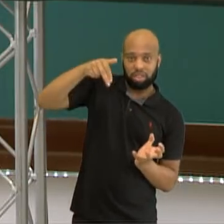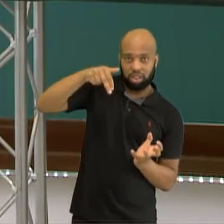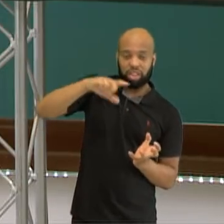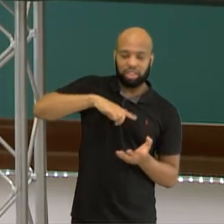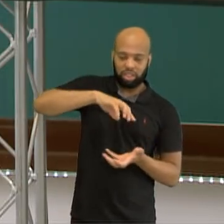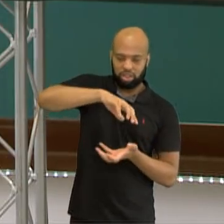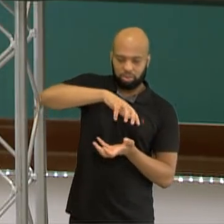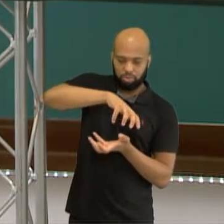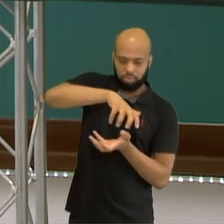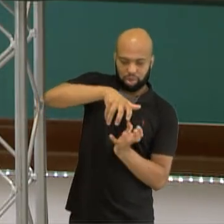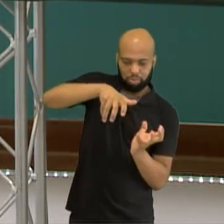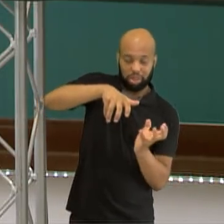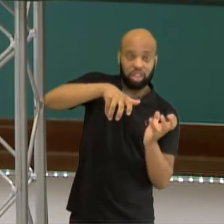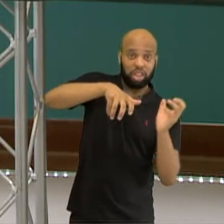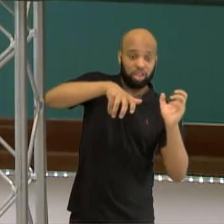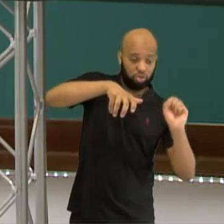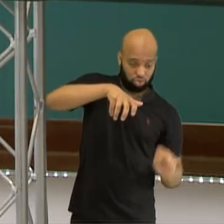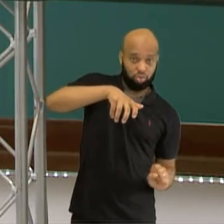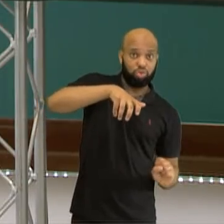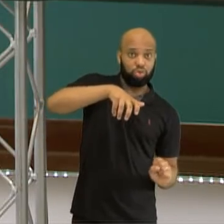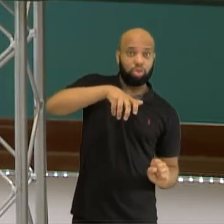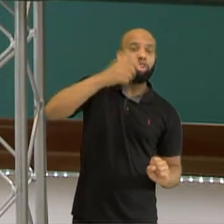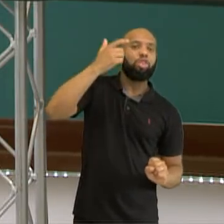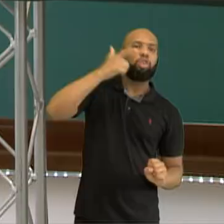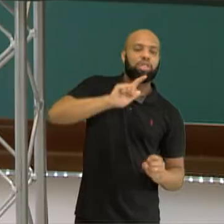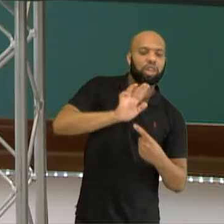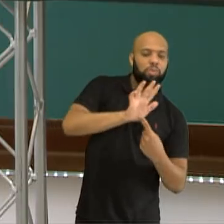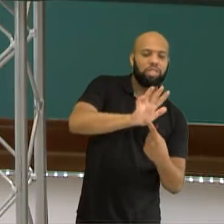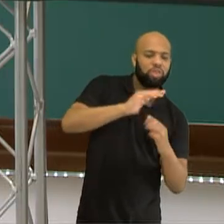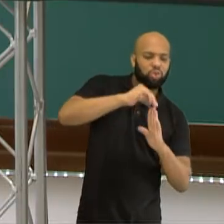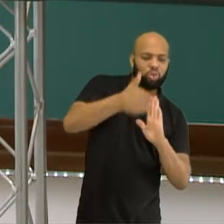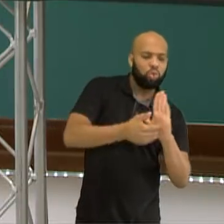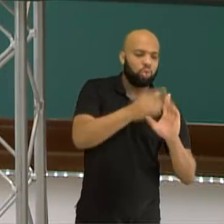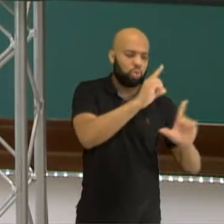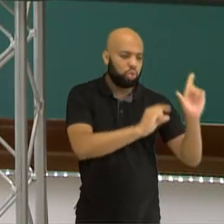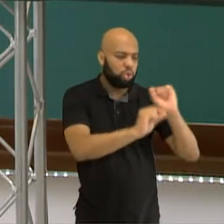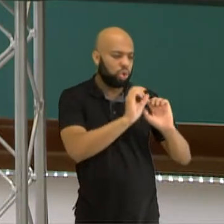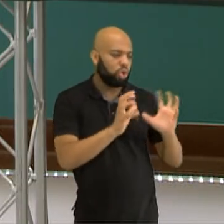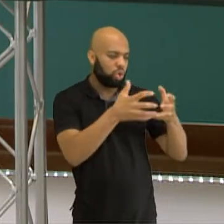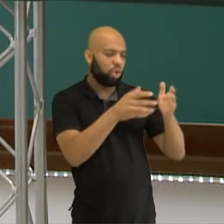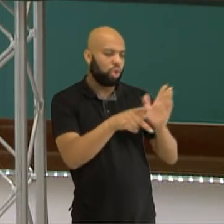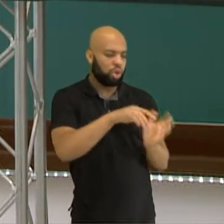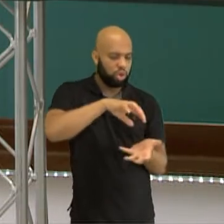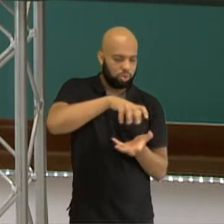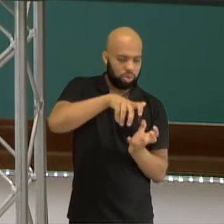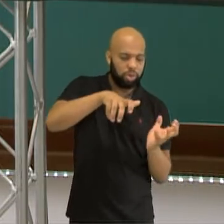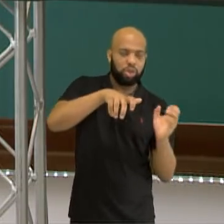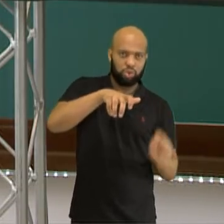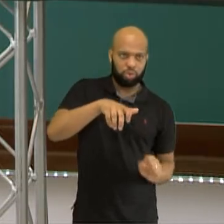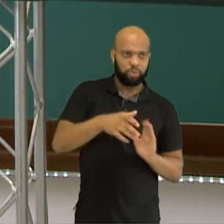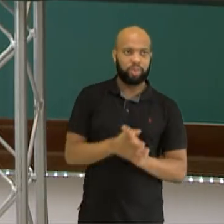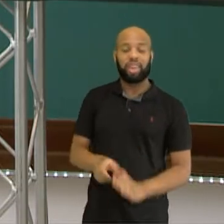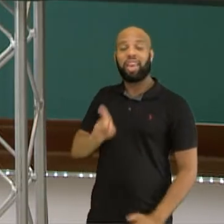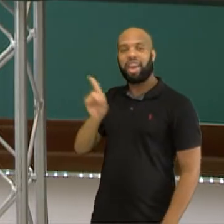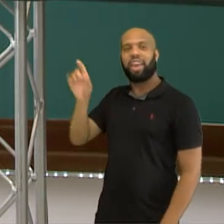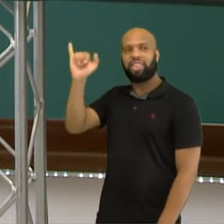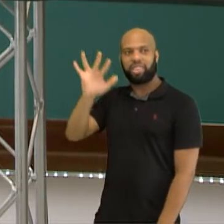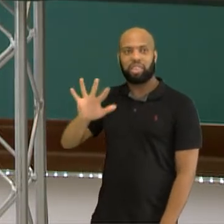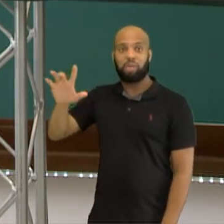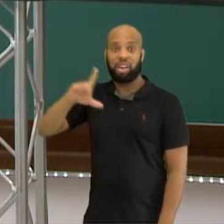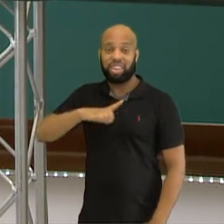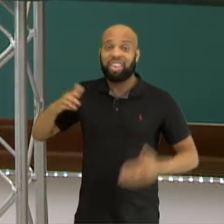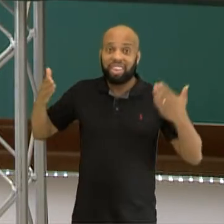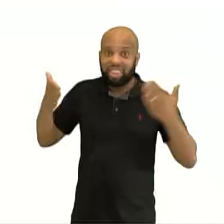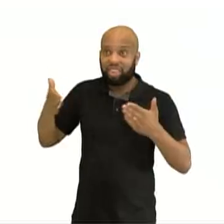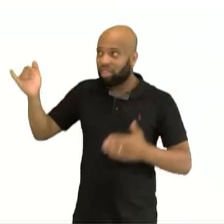baixo, eu tenho o meu hemisfério sul, com a representação de todas as suas constelações. Então, essa mesma imagem que nós temos